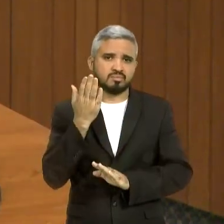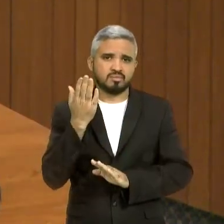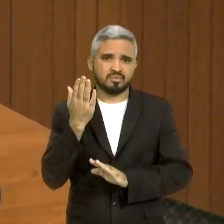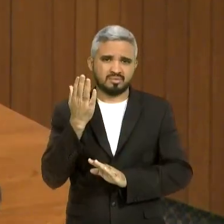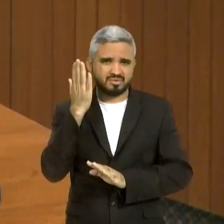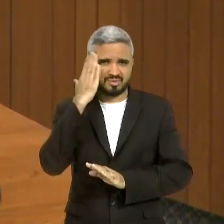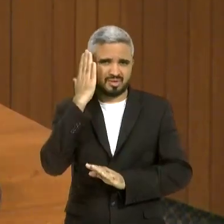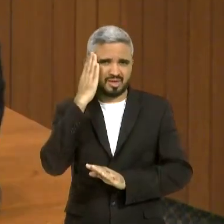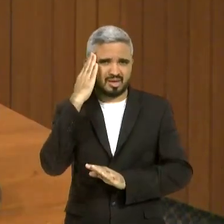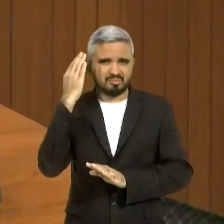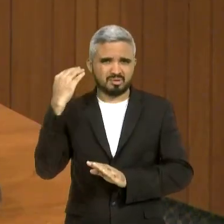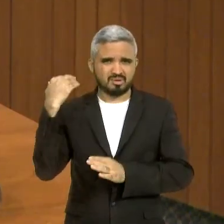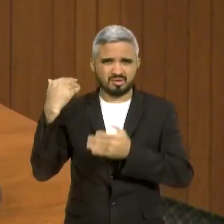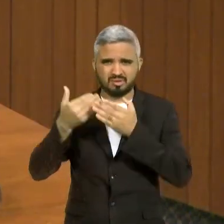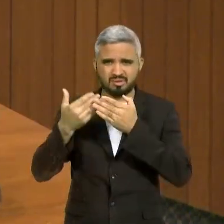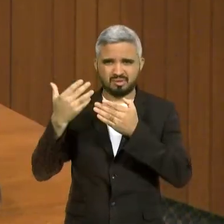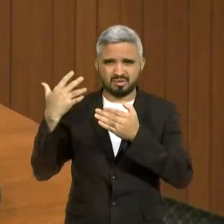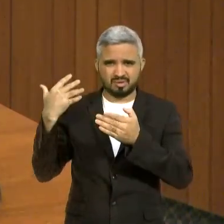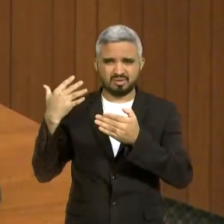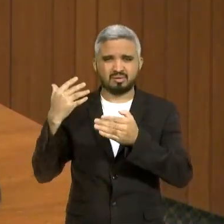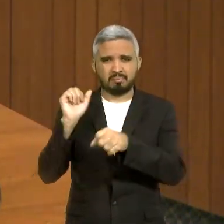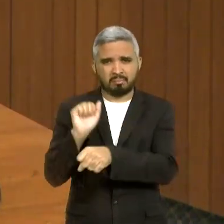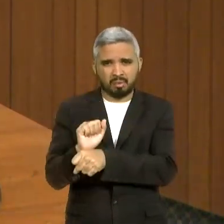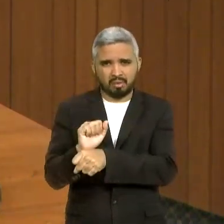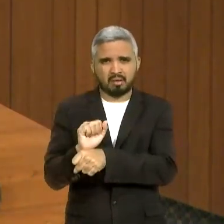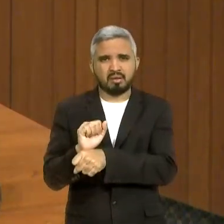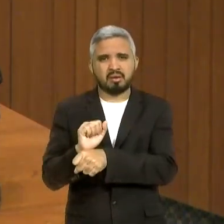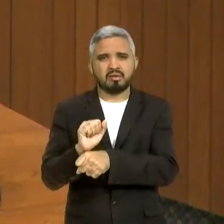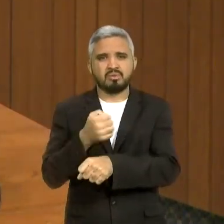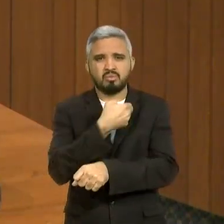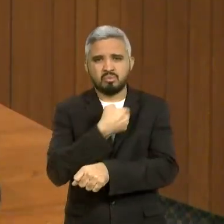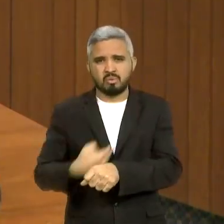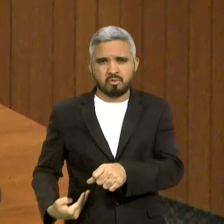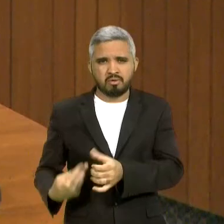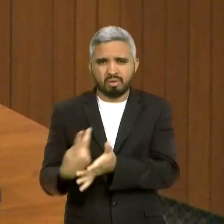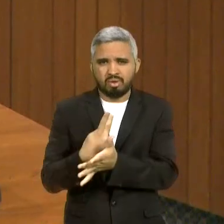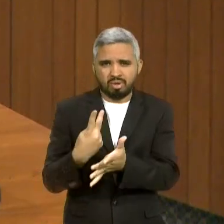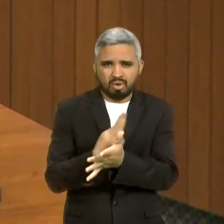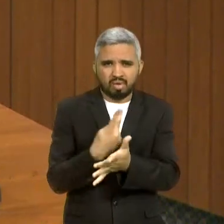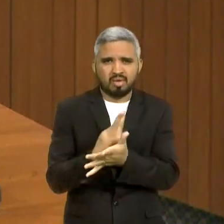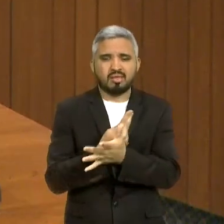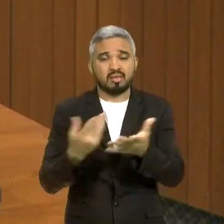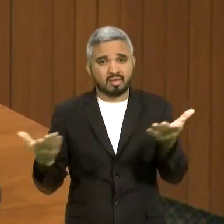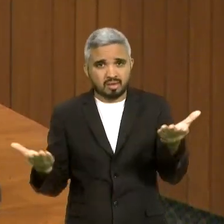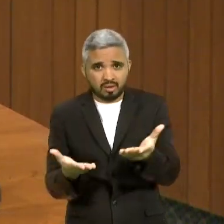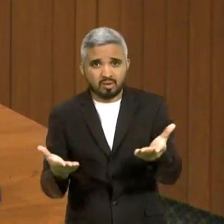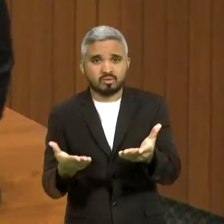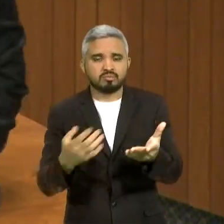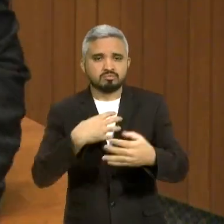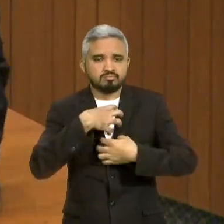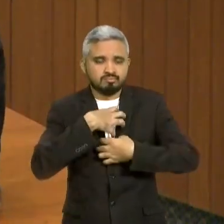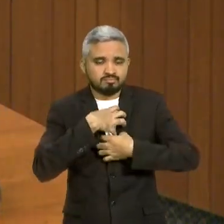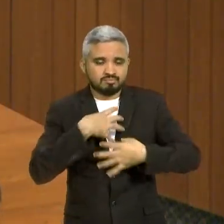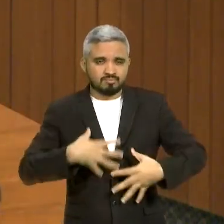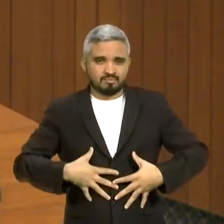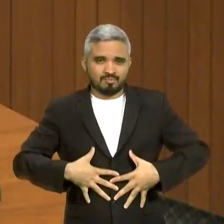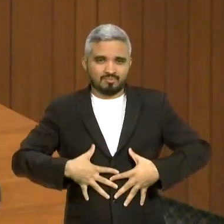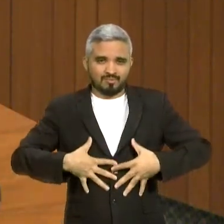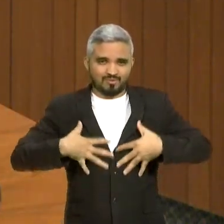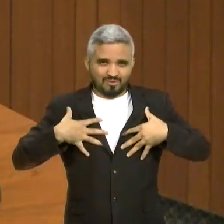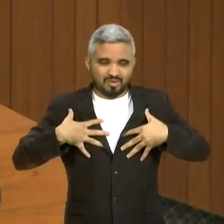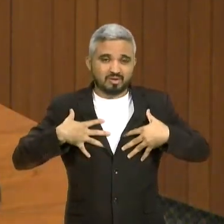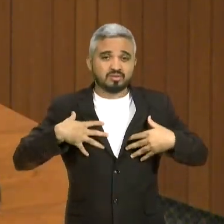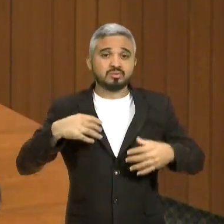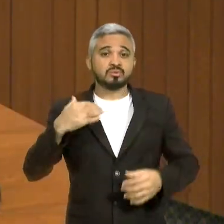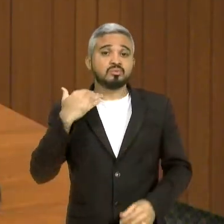anos, infelizmente com um desgoverno comandando o nosso país. Portanto, eu fico feliz de ver este anúncio a partir do Banco Central, da